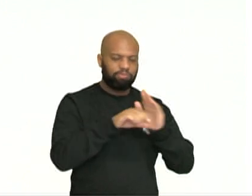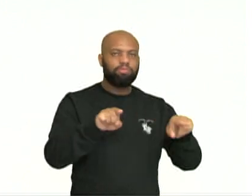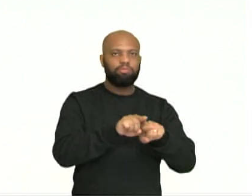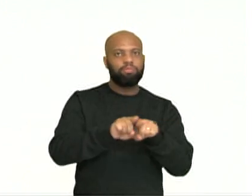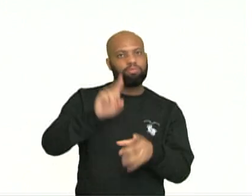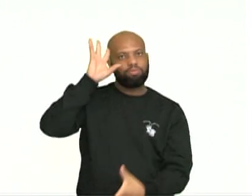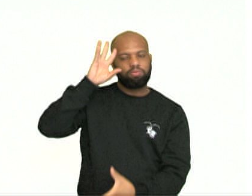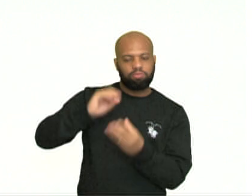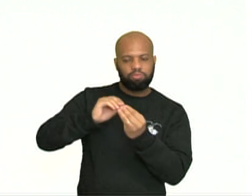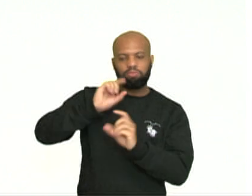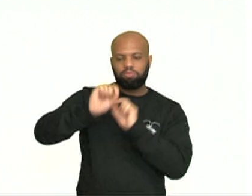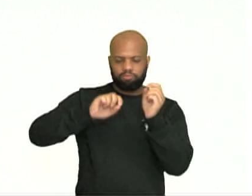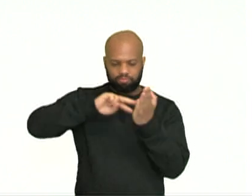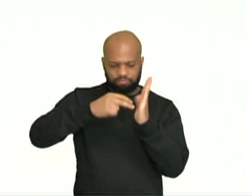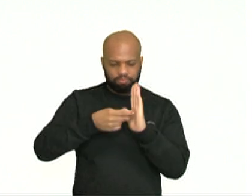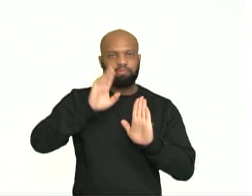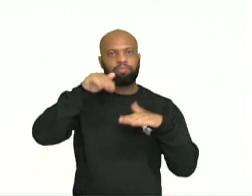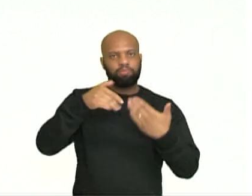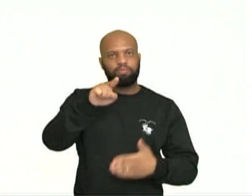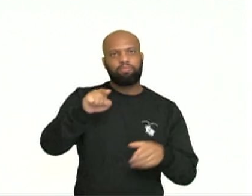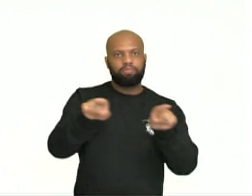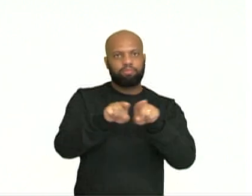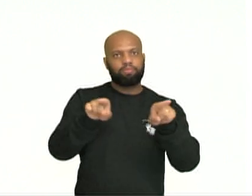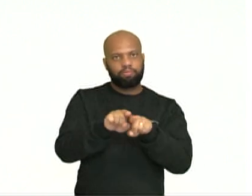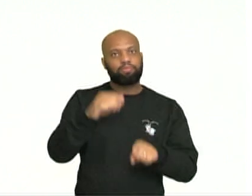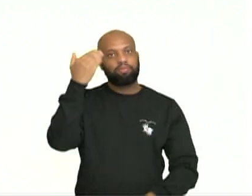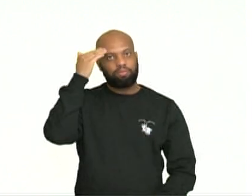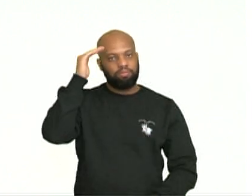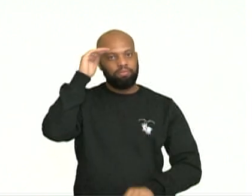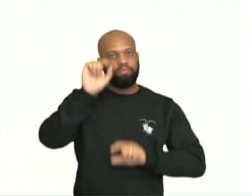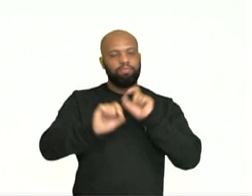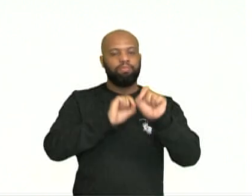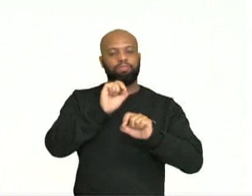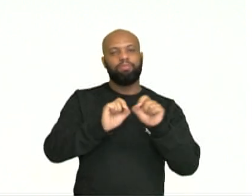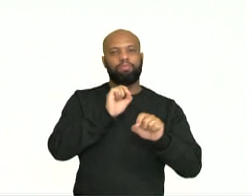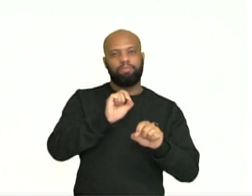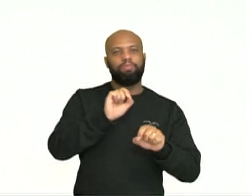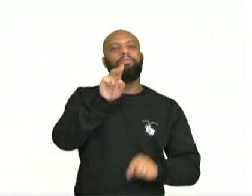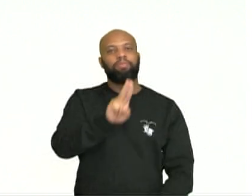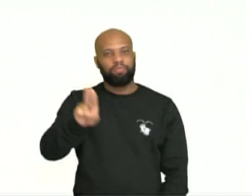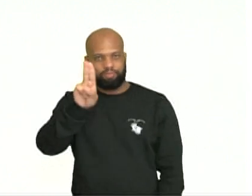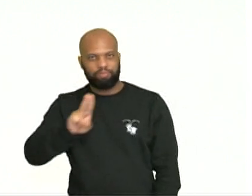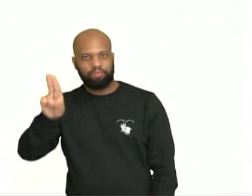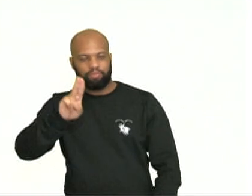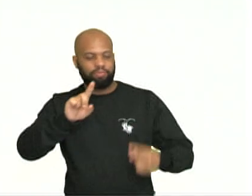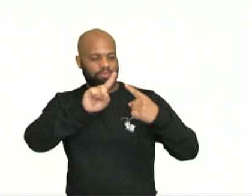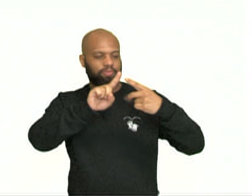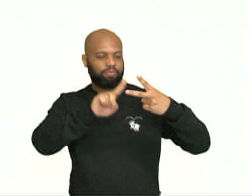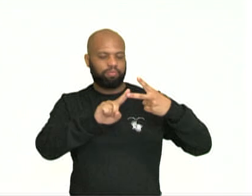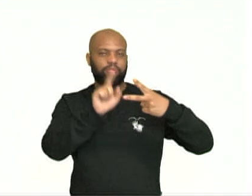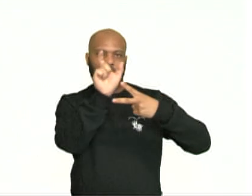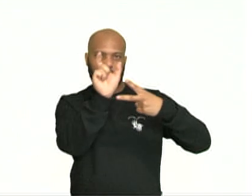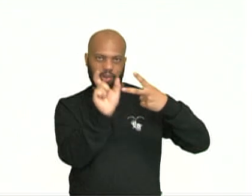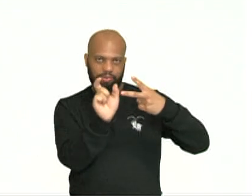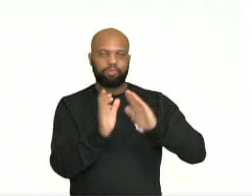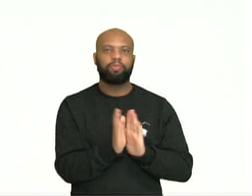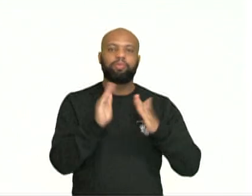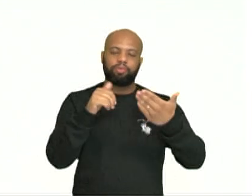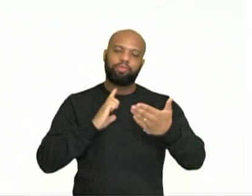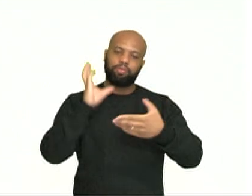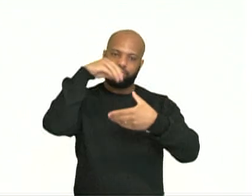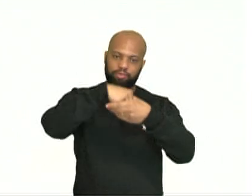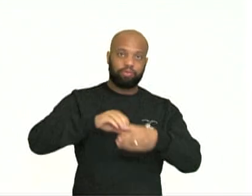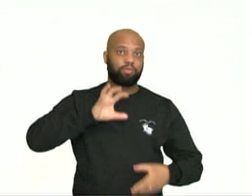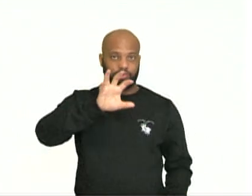é, literalmente você entende a conotação e a aplicabilidade dessas duas palavrinhas. Dentro dessa